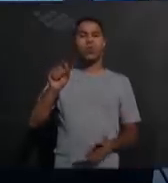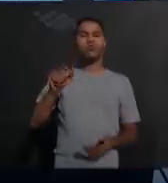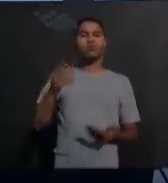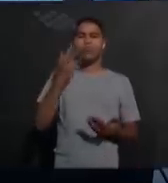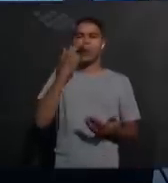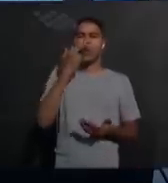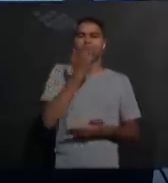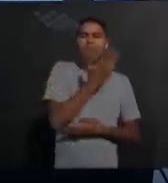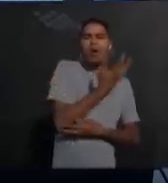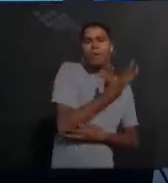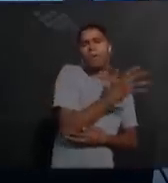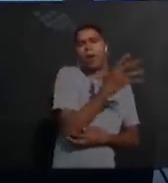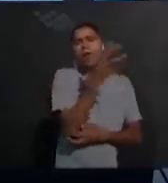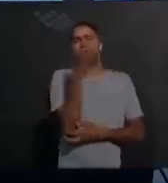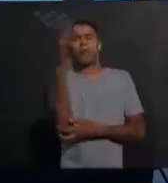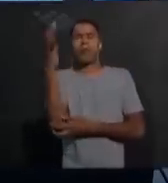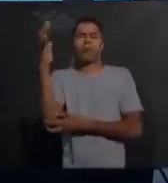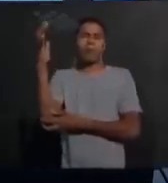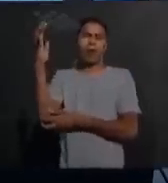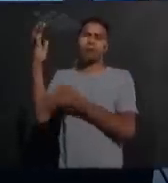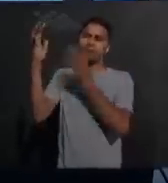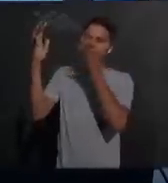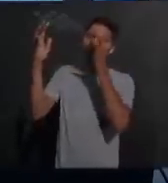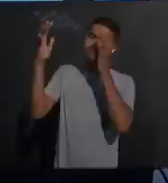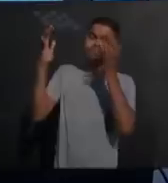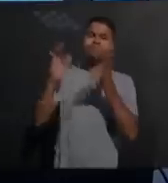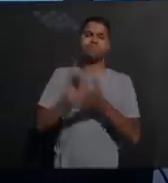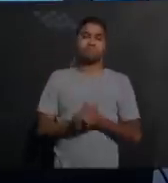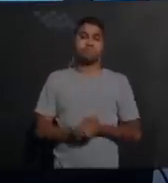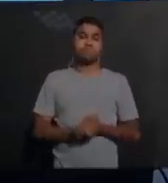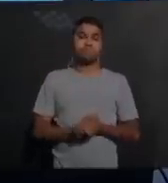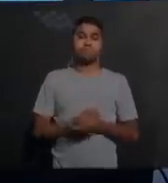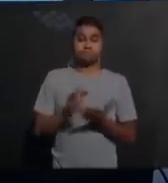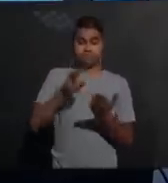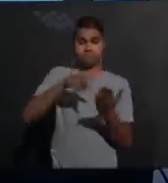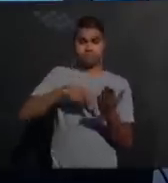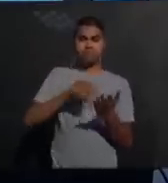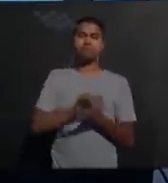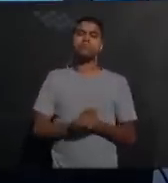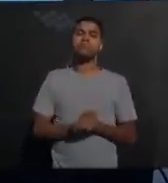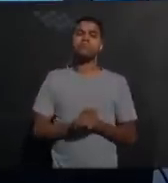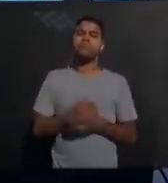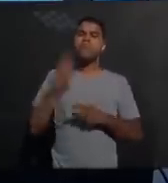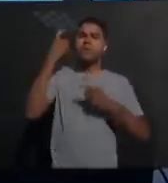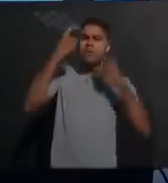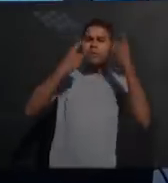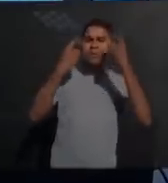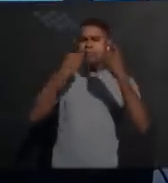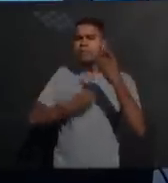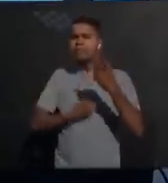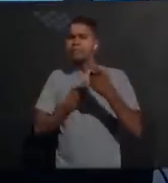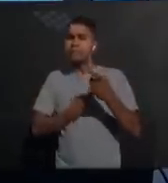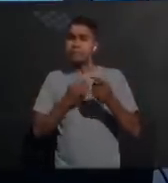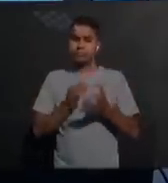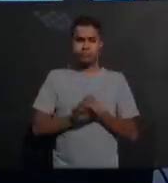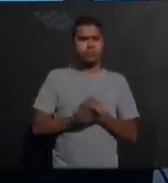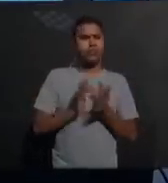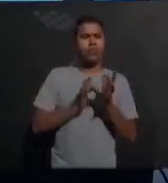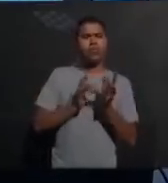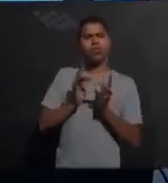campo diz assim às preocupações da vida dirigindo se aos discípulos jesus